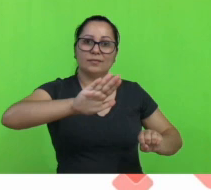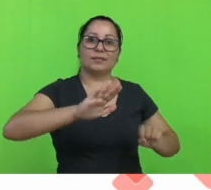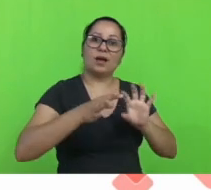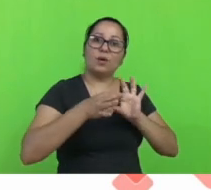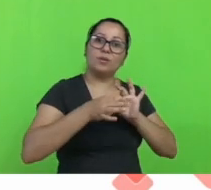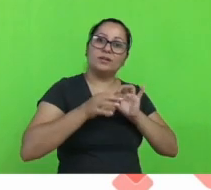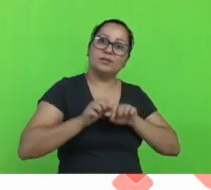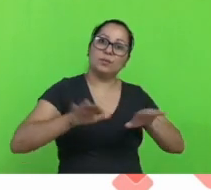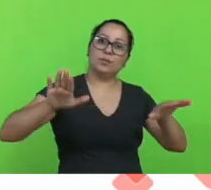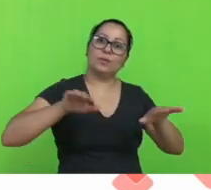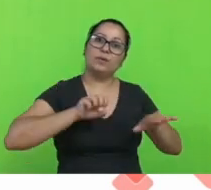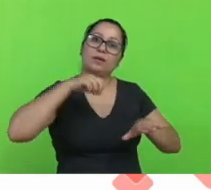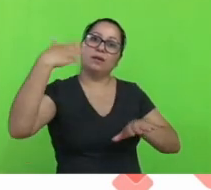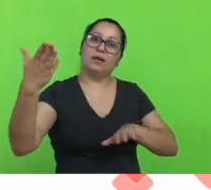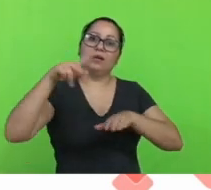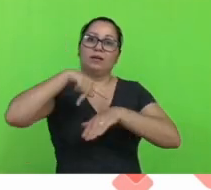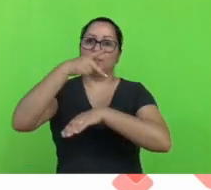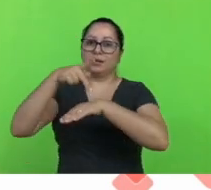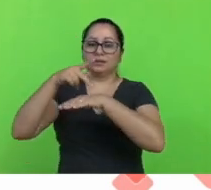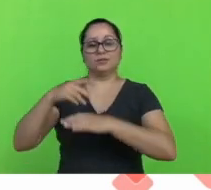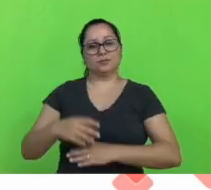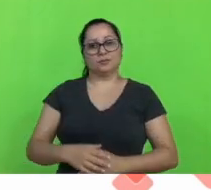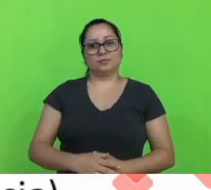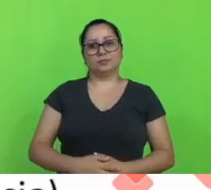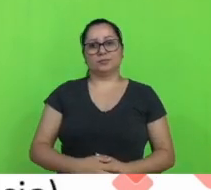então a nossa conexão até outros países.